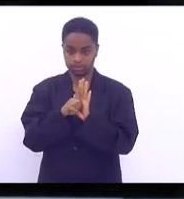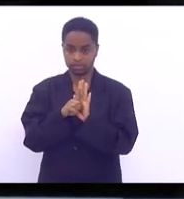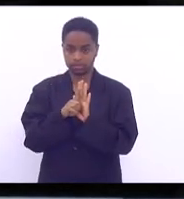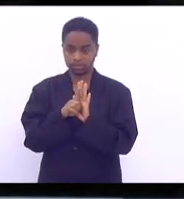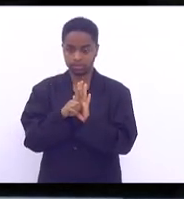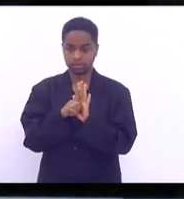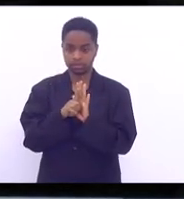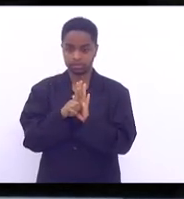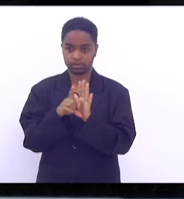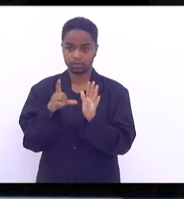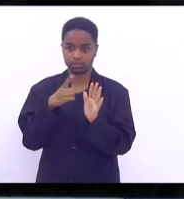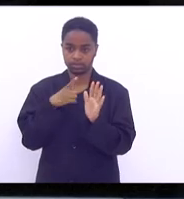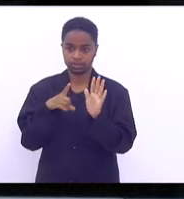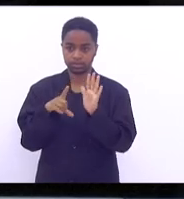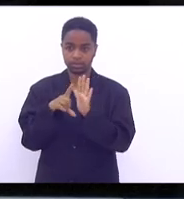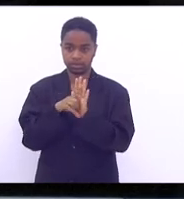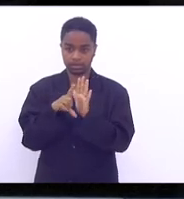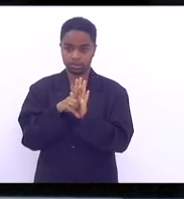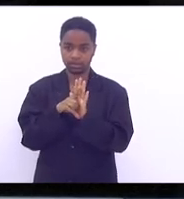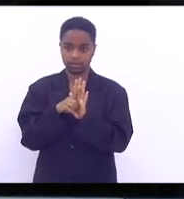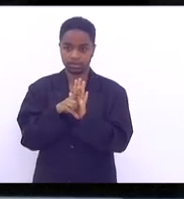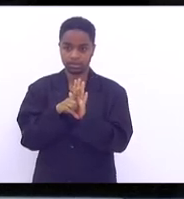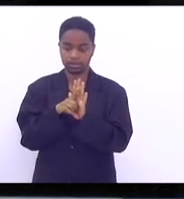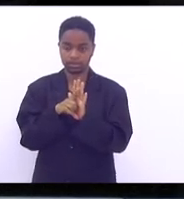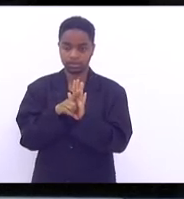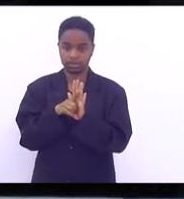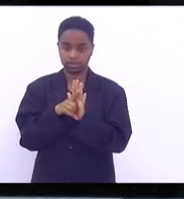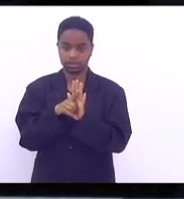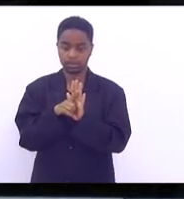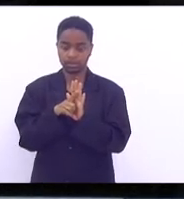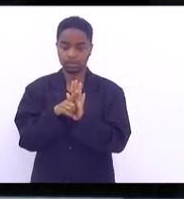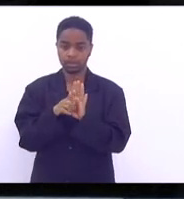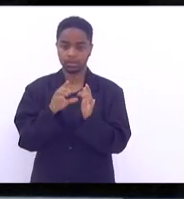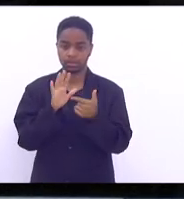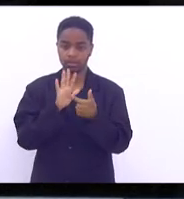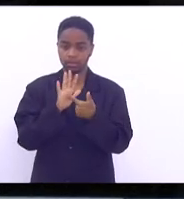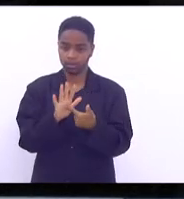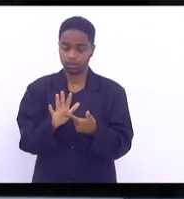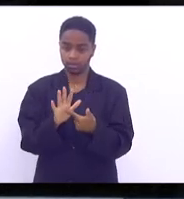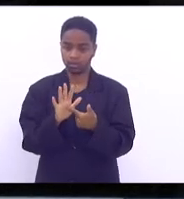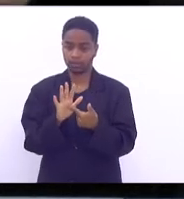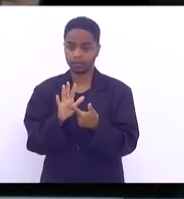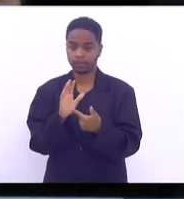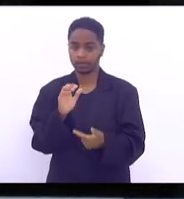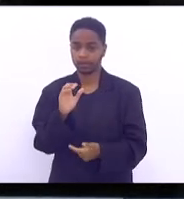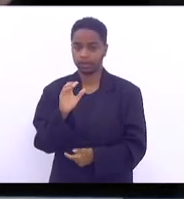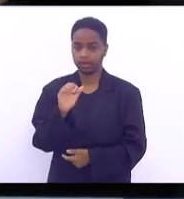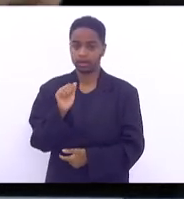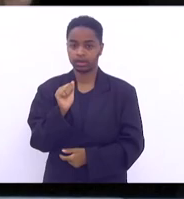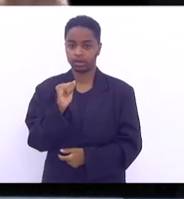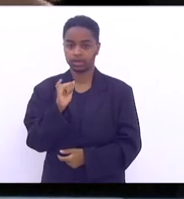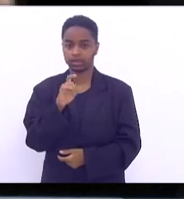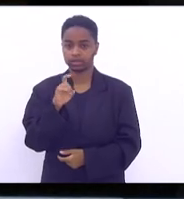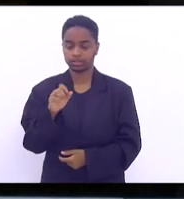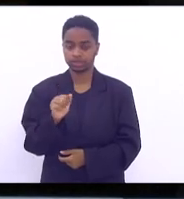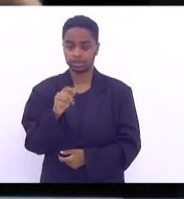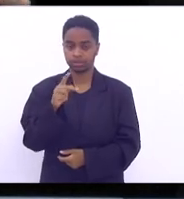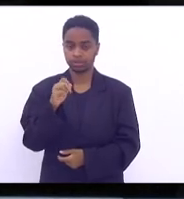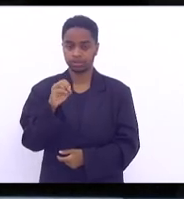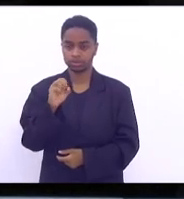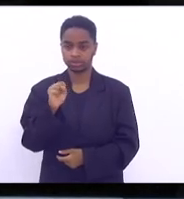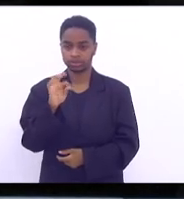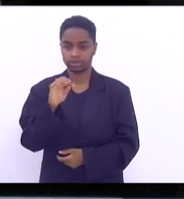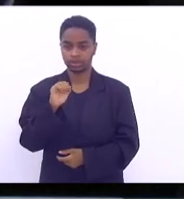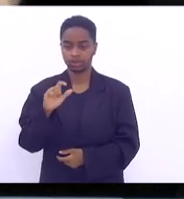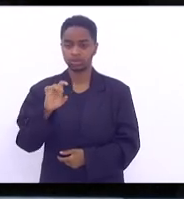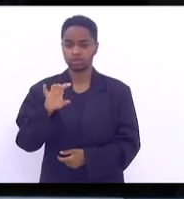Existe uma lei, e o dela dizia a respeito que a caixa postal fosse explicitado para um único advogado, não pudesse ser